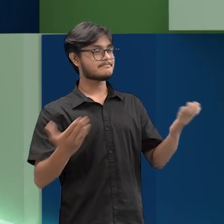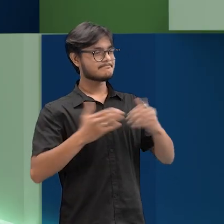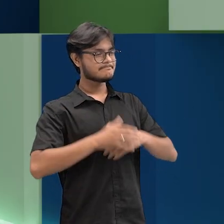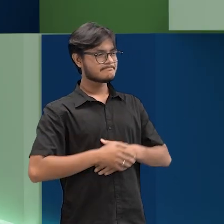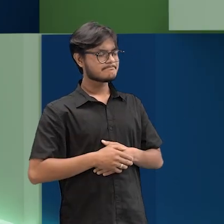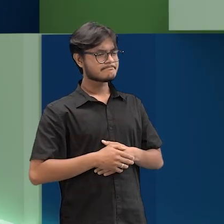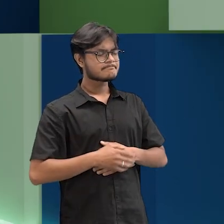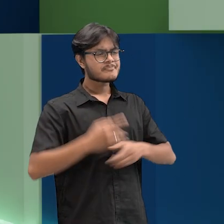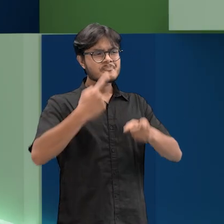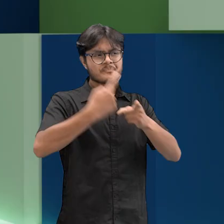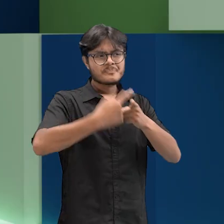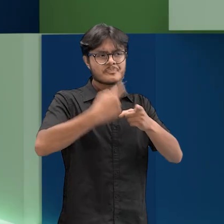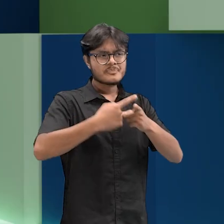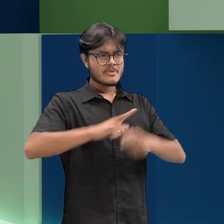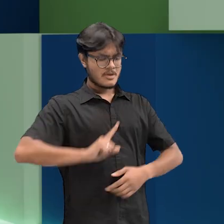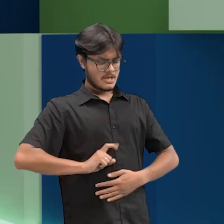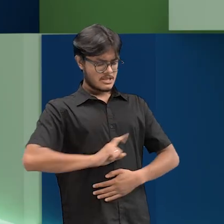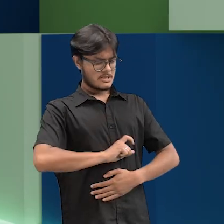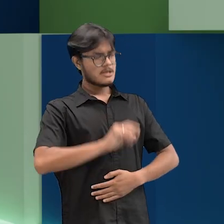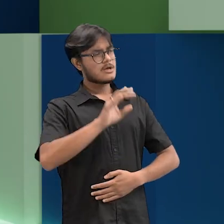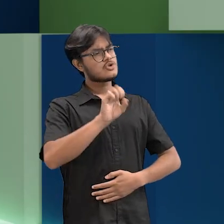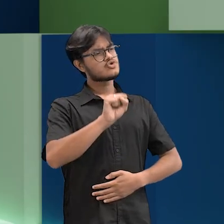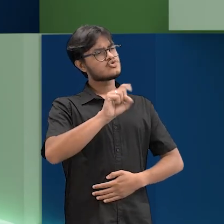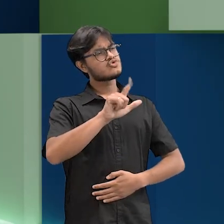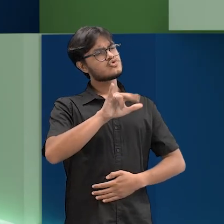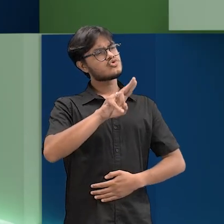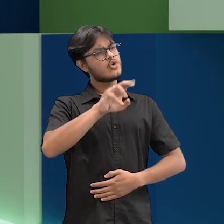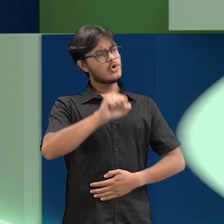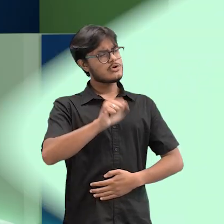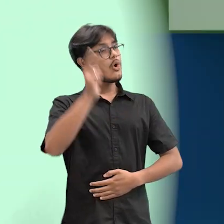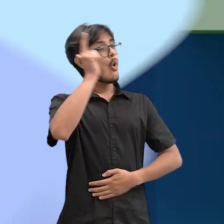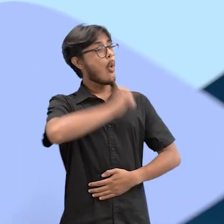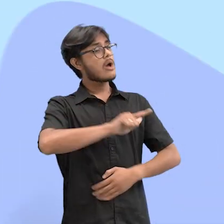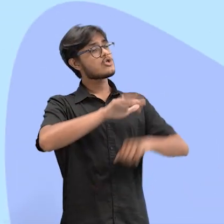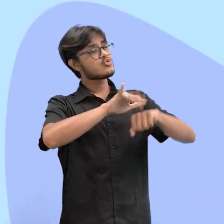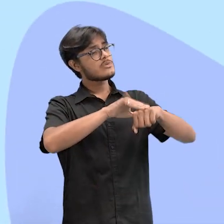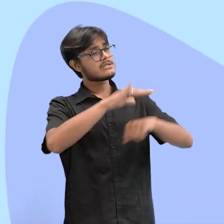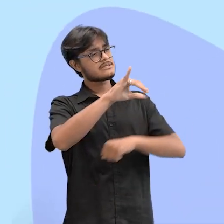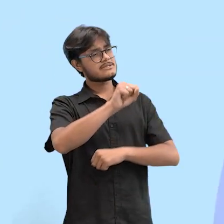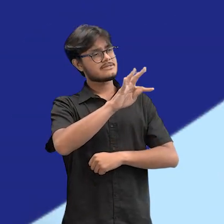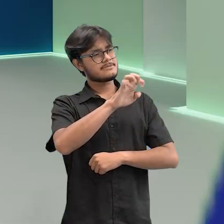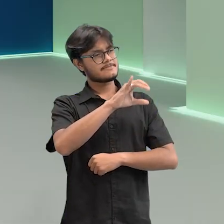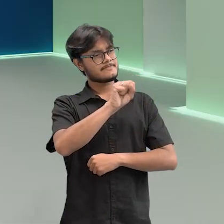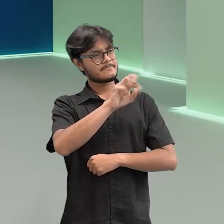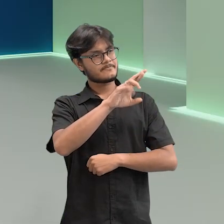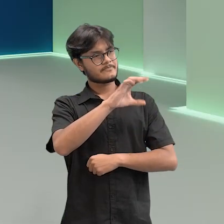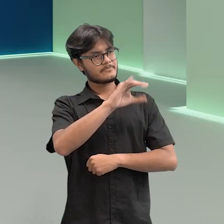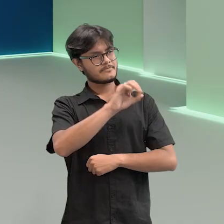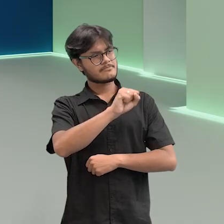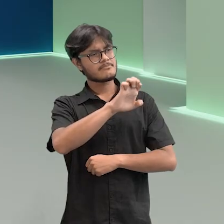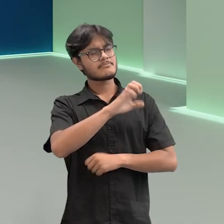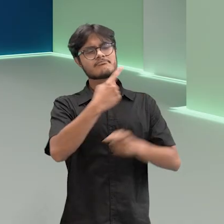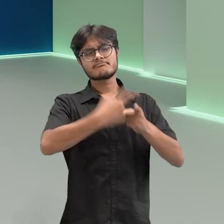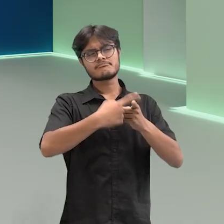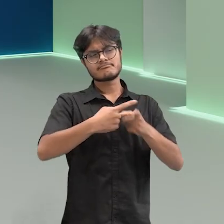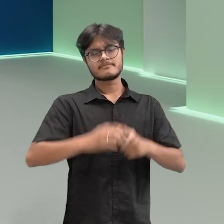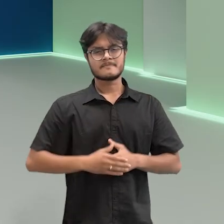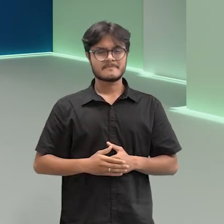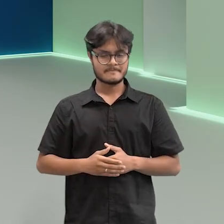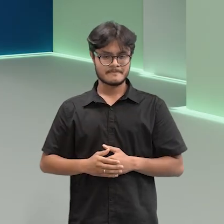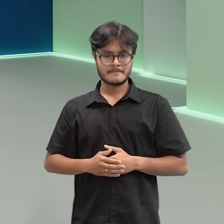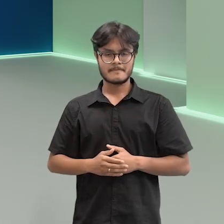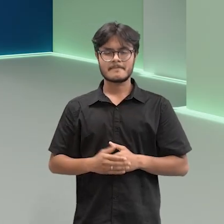por que somente a tênia solium pode causar a cisticercose? Olha só que ótima pergunta.